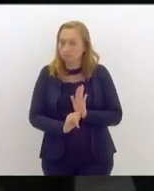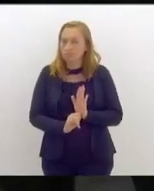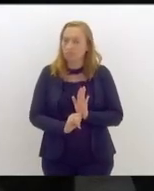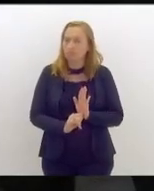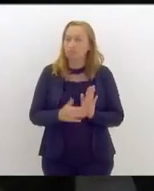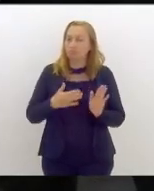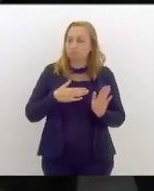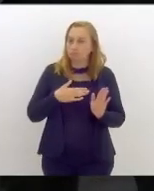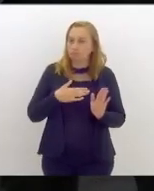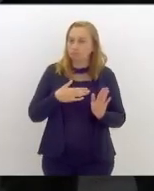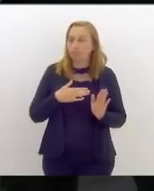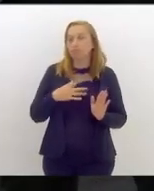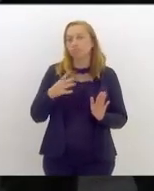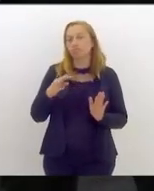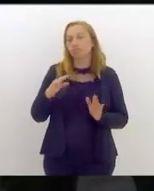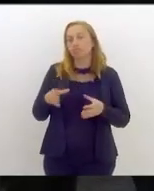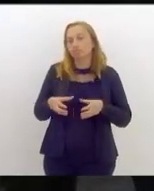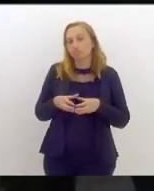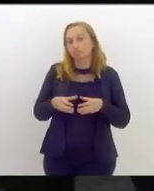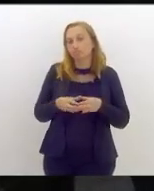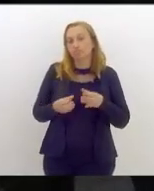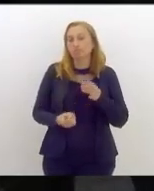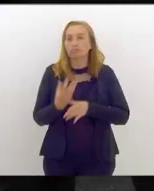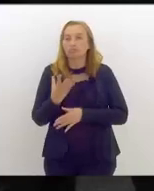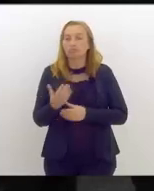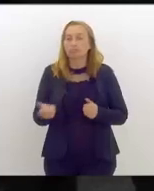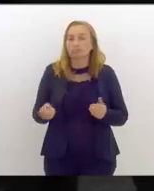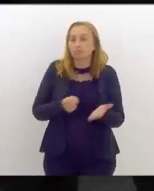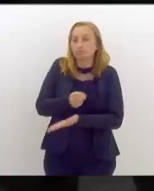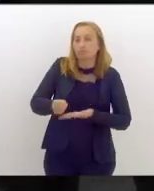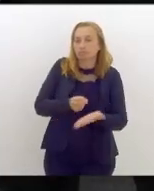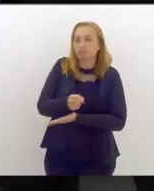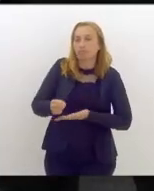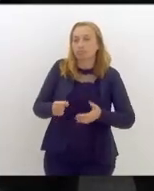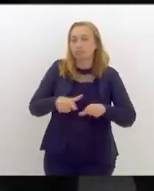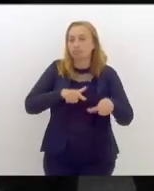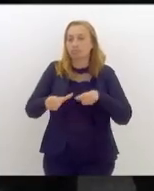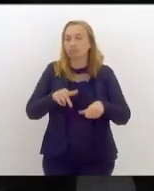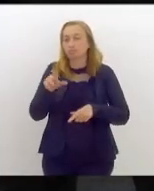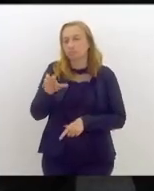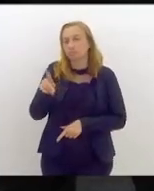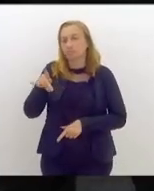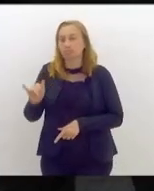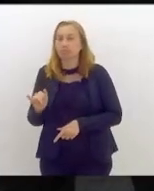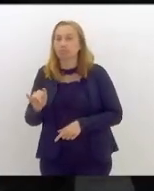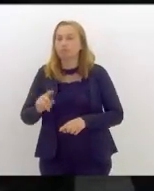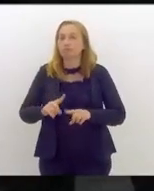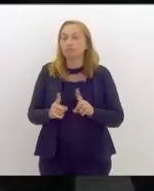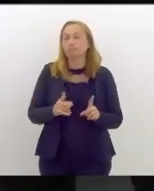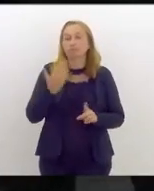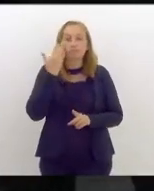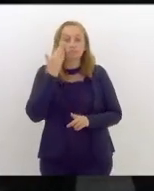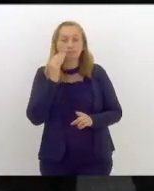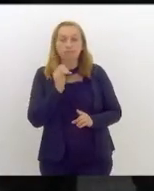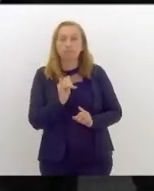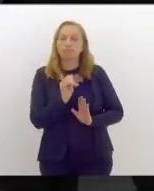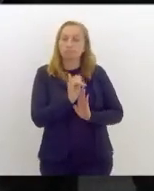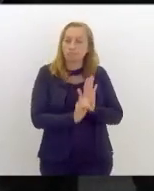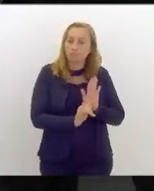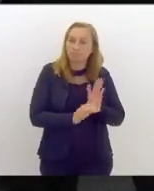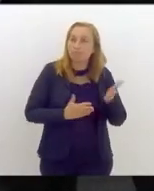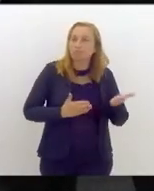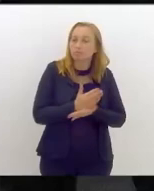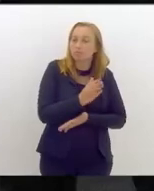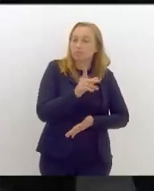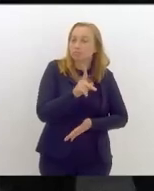o meu gabinete produziu foi com base nos trabalhos da CPI só que a gente entende que o relatório aprovado na